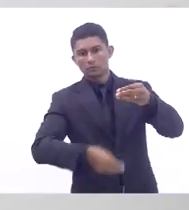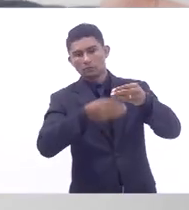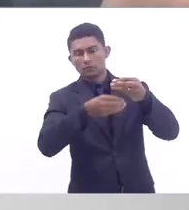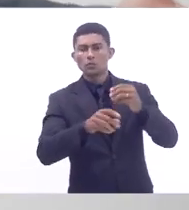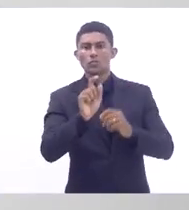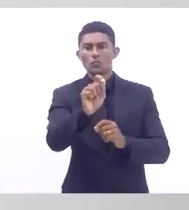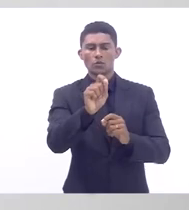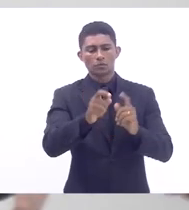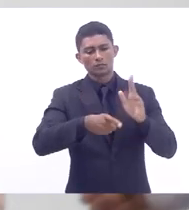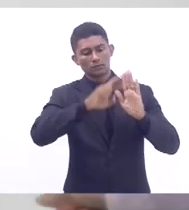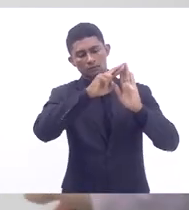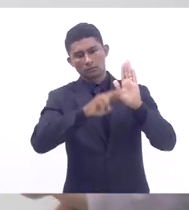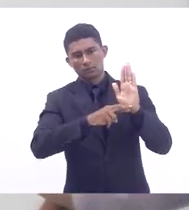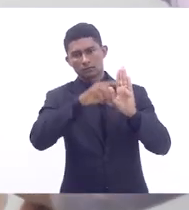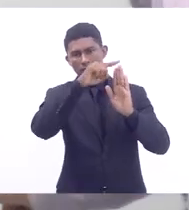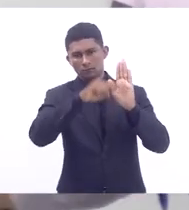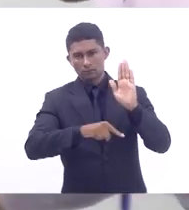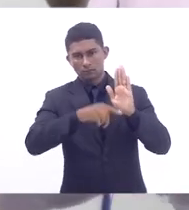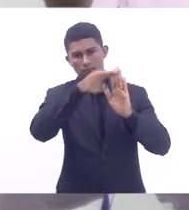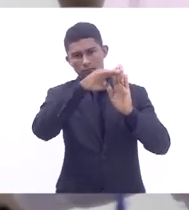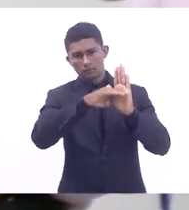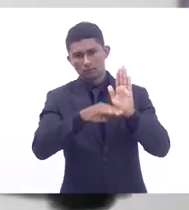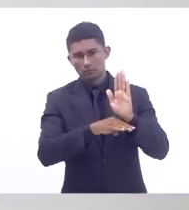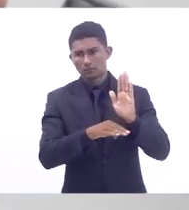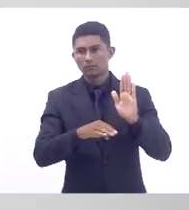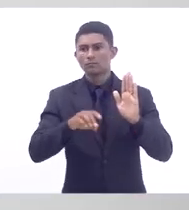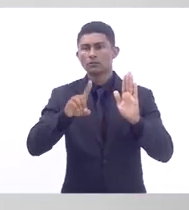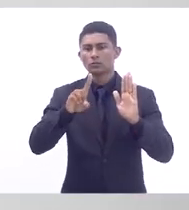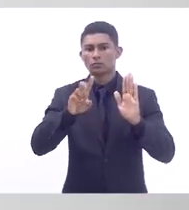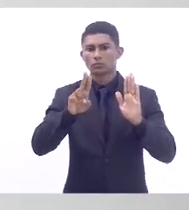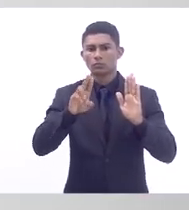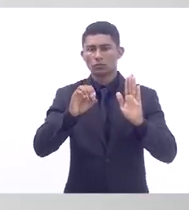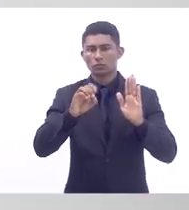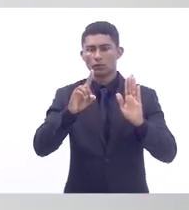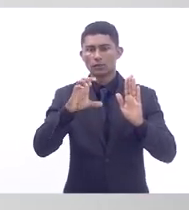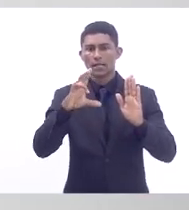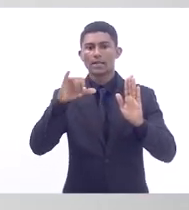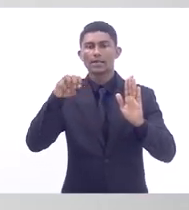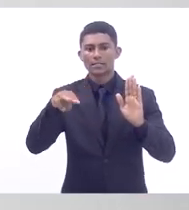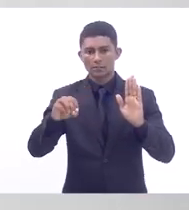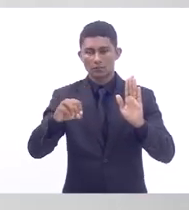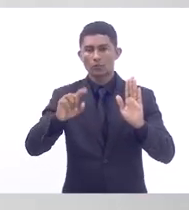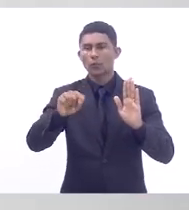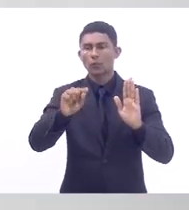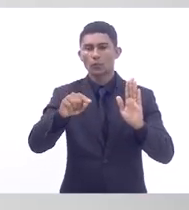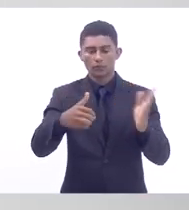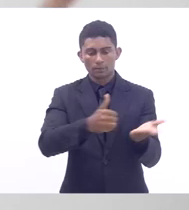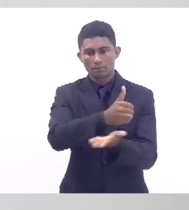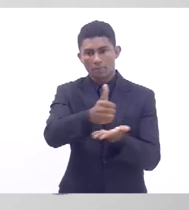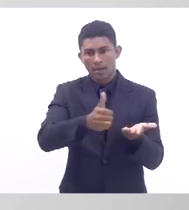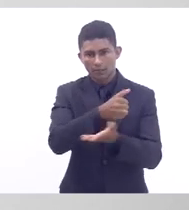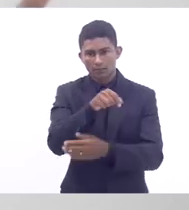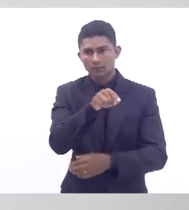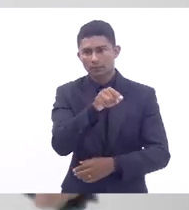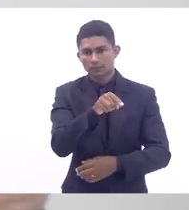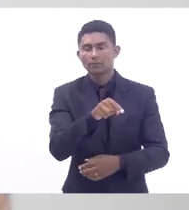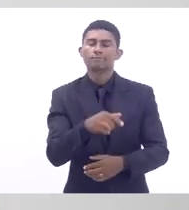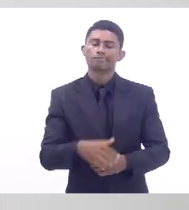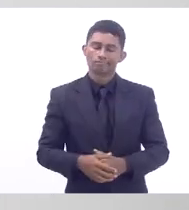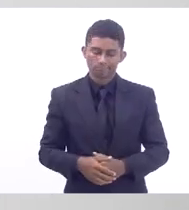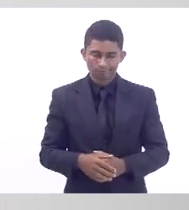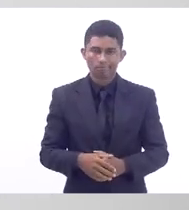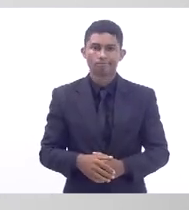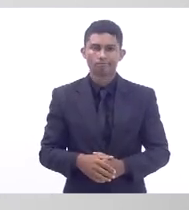regulamentar a maneira que vai se dar ao duodécimo na que seria a base né do da operacionalização da